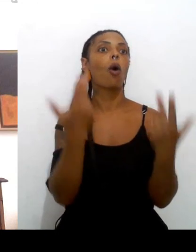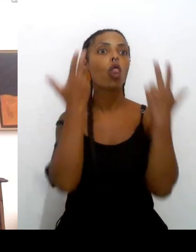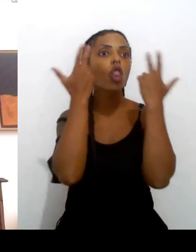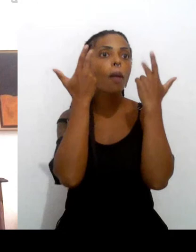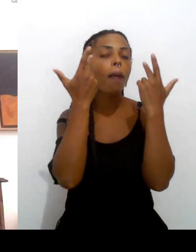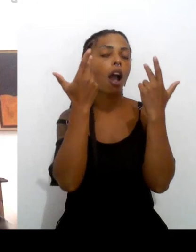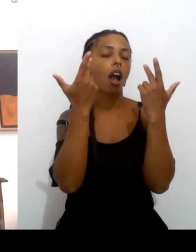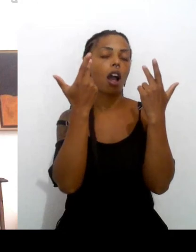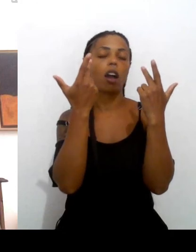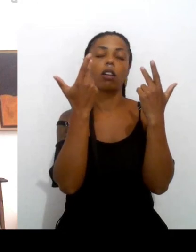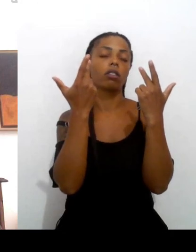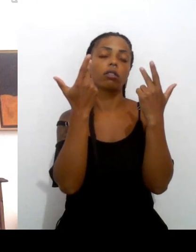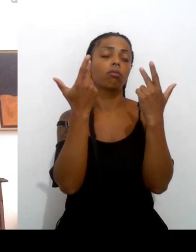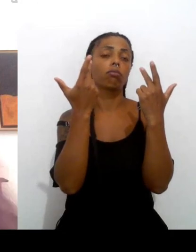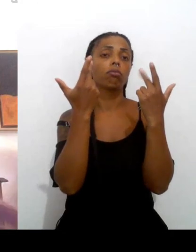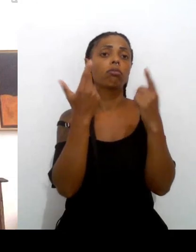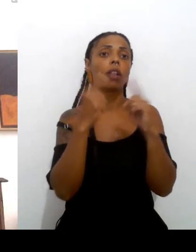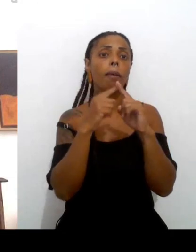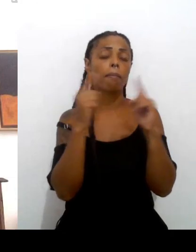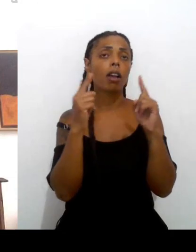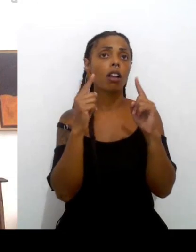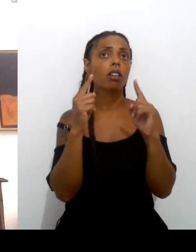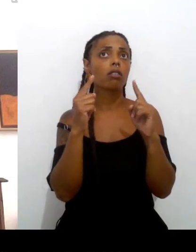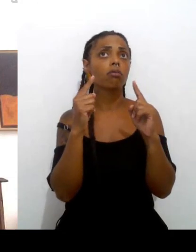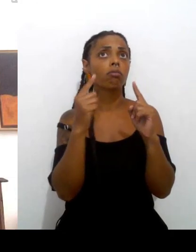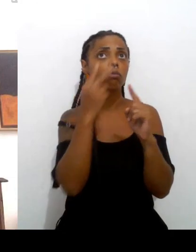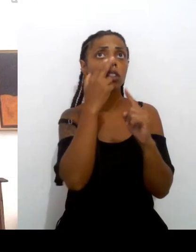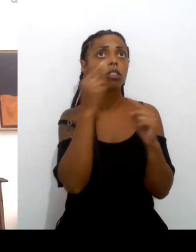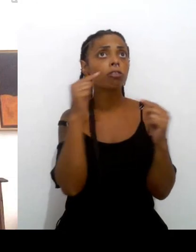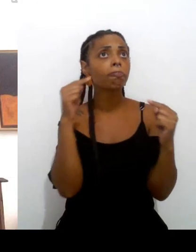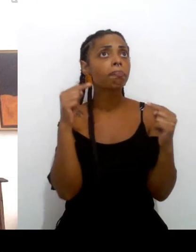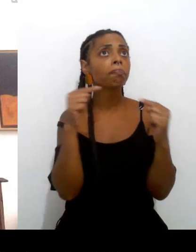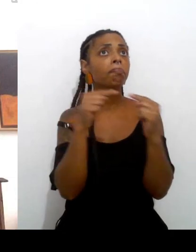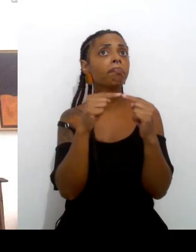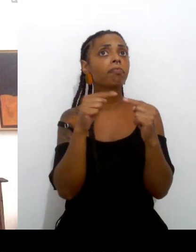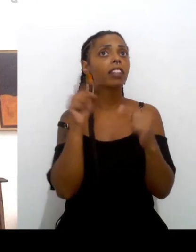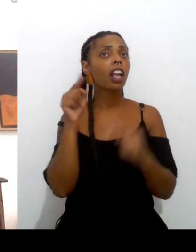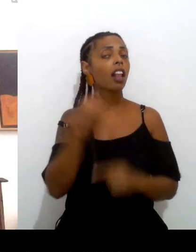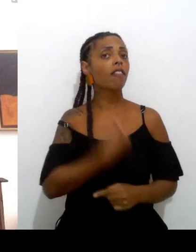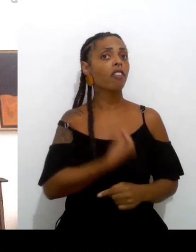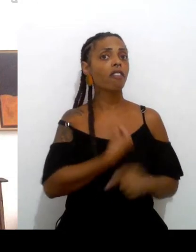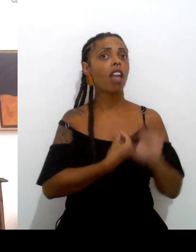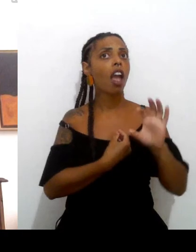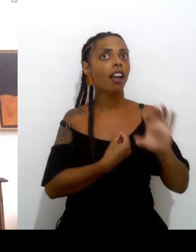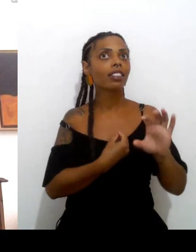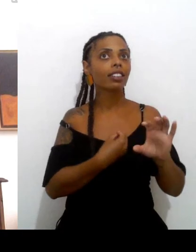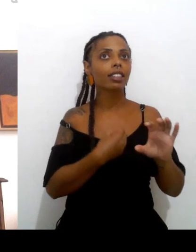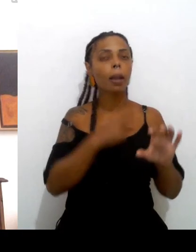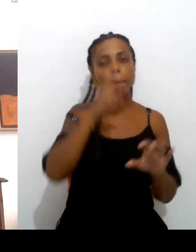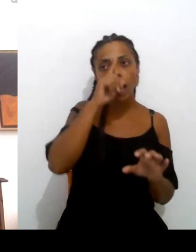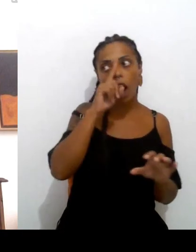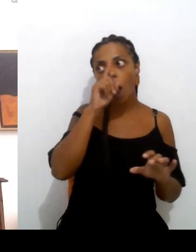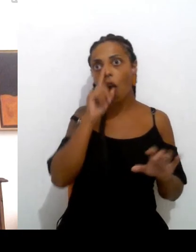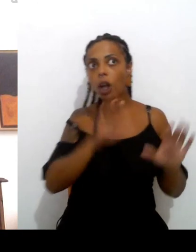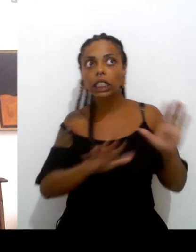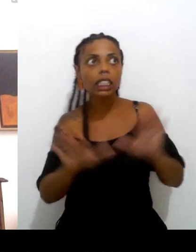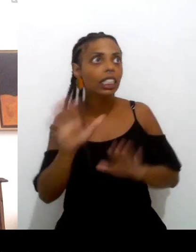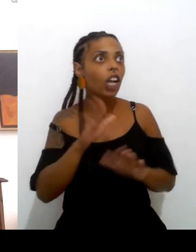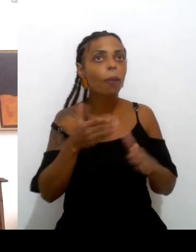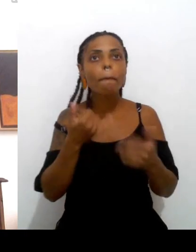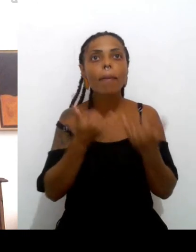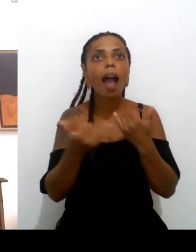talvez fizesse sentido que ele que ele vivesse dessa maneira tão perigosa que ele vivesse assim no limite